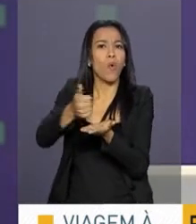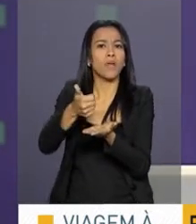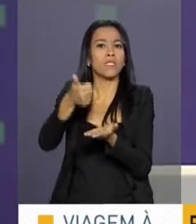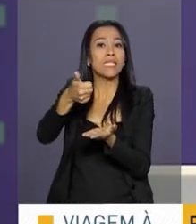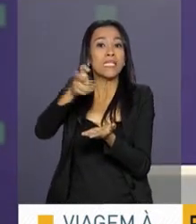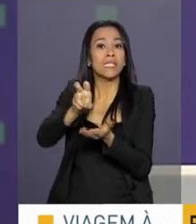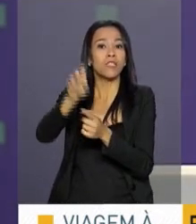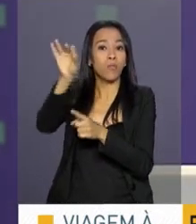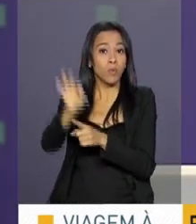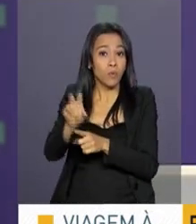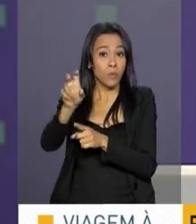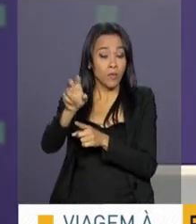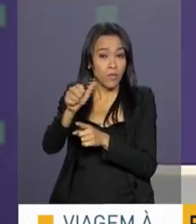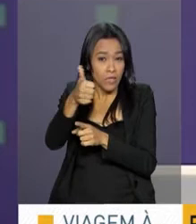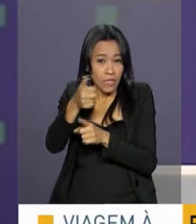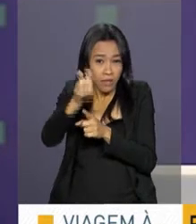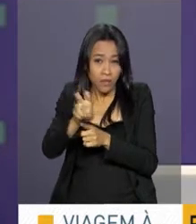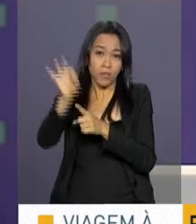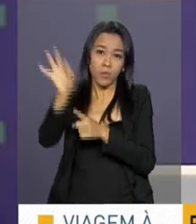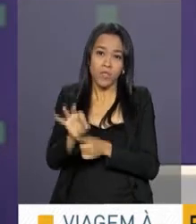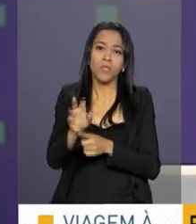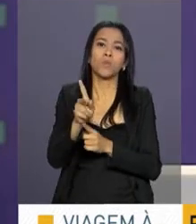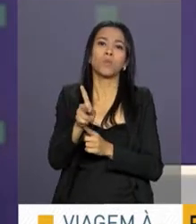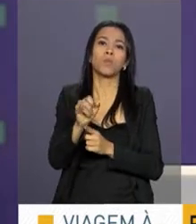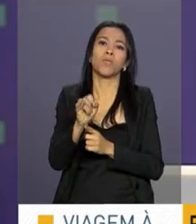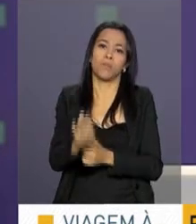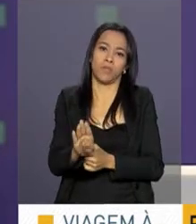do seu PIB em projetos de infraestrutura.